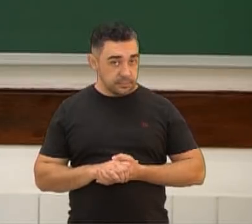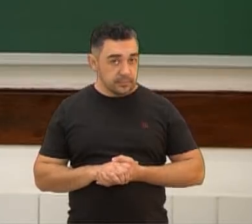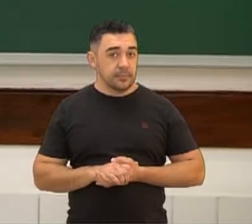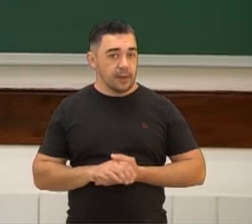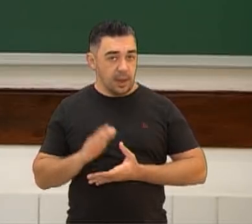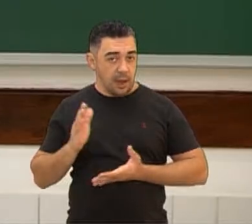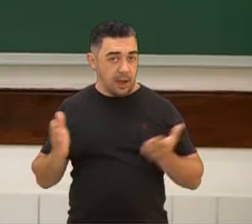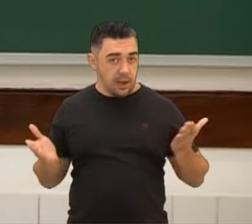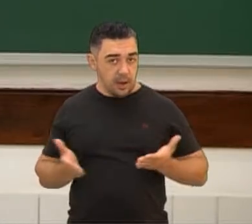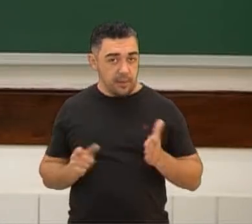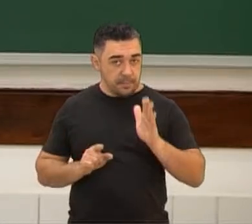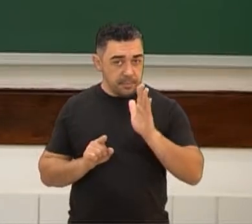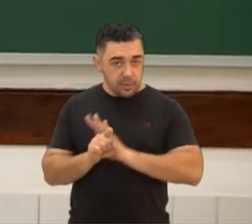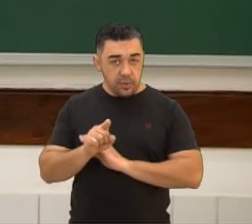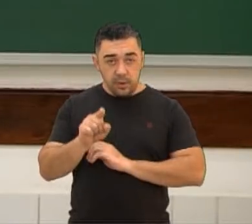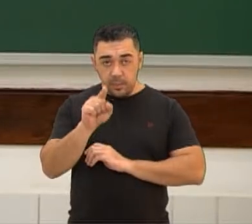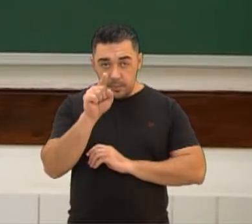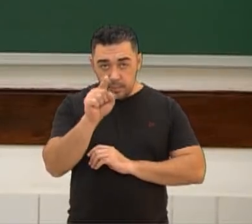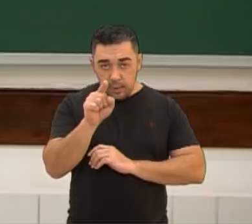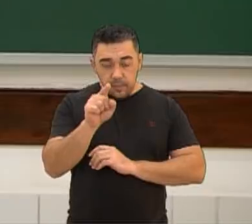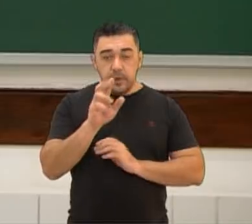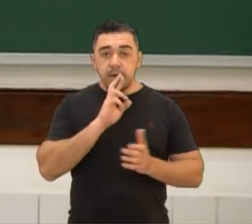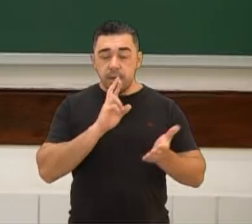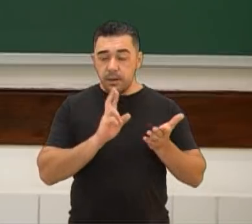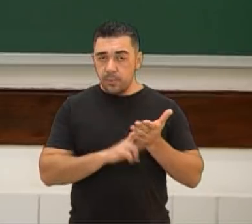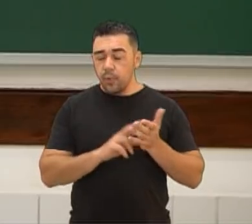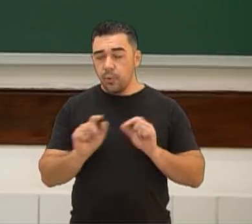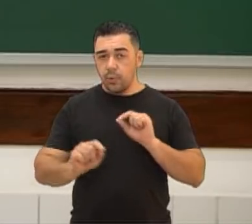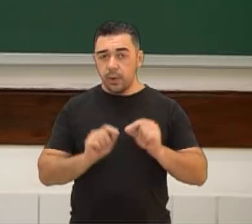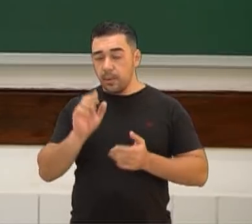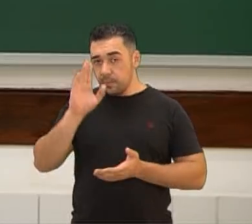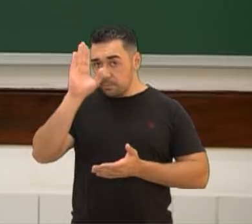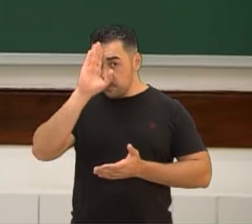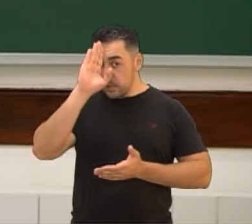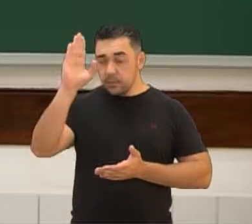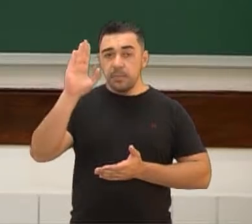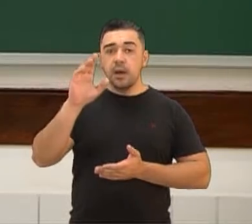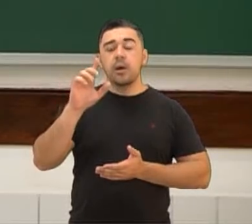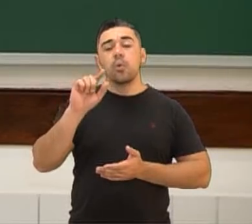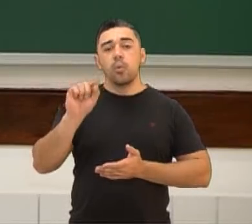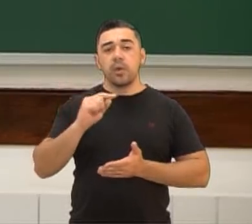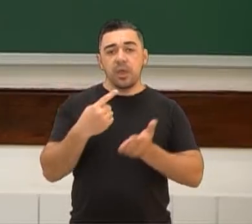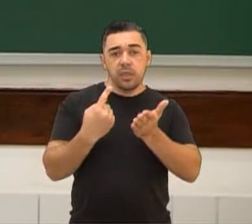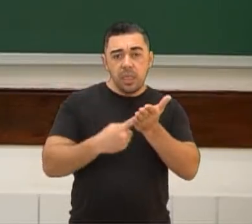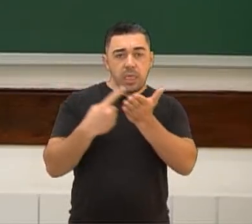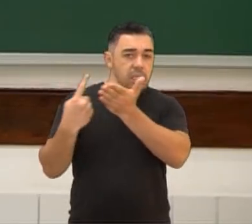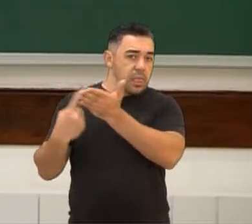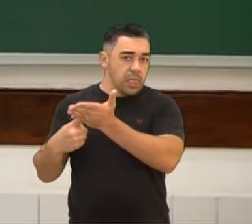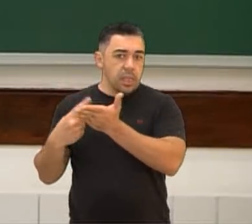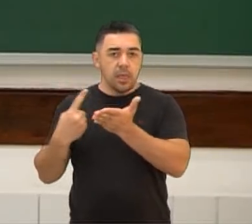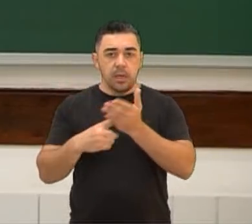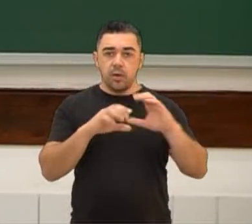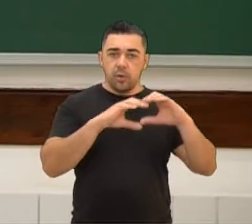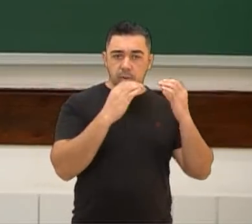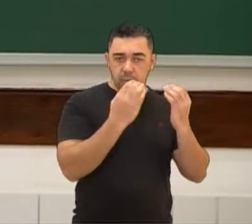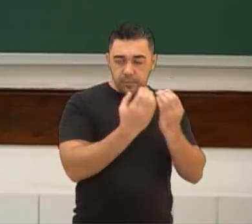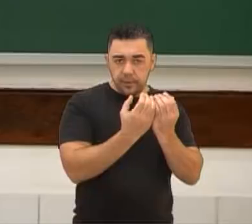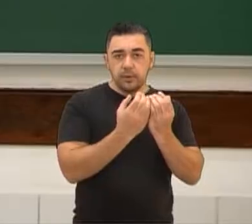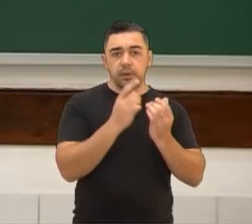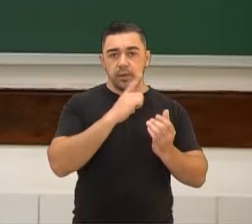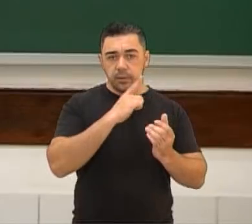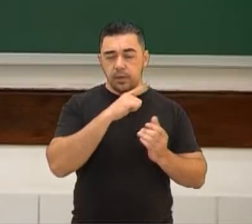A questão aqui era para você responder sobre as principais decisões tomadas nas conferências de Yalta,